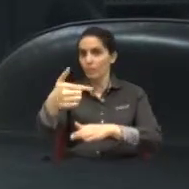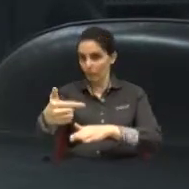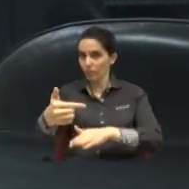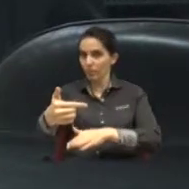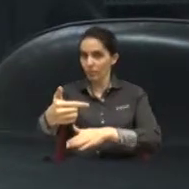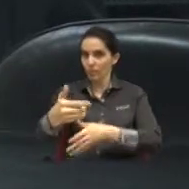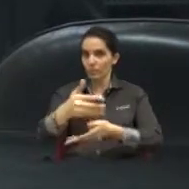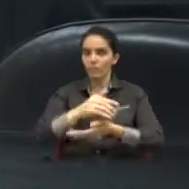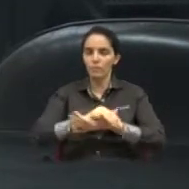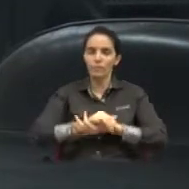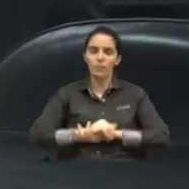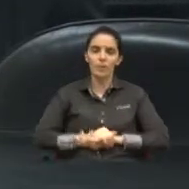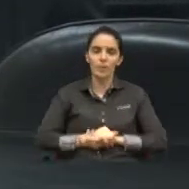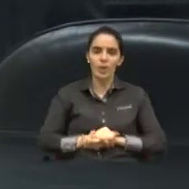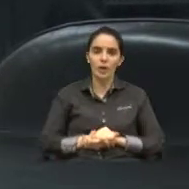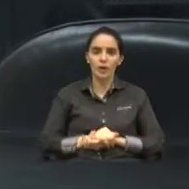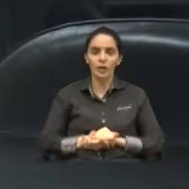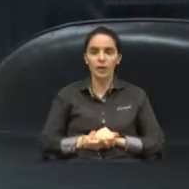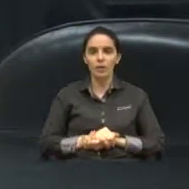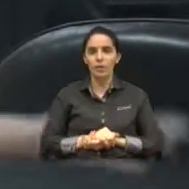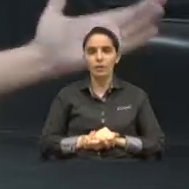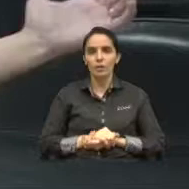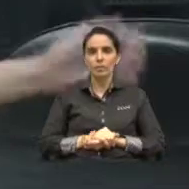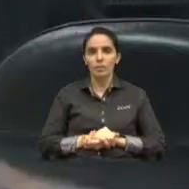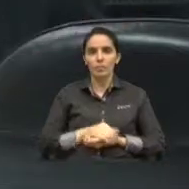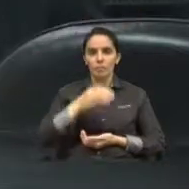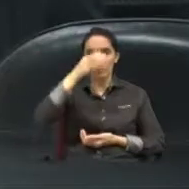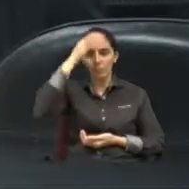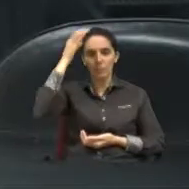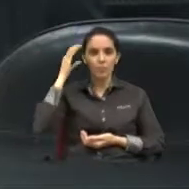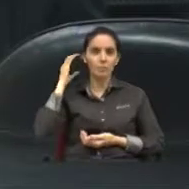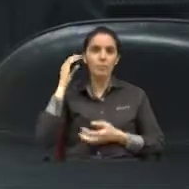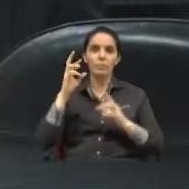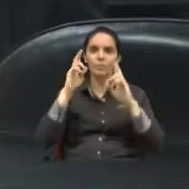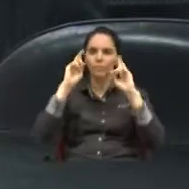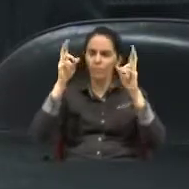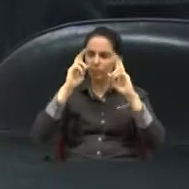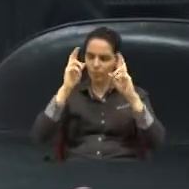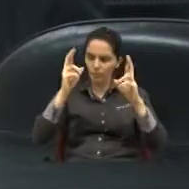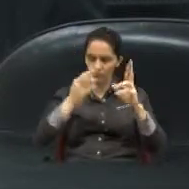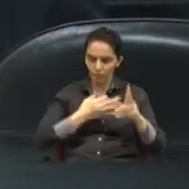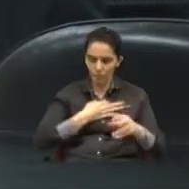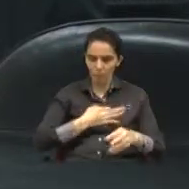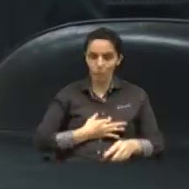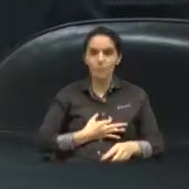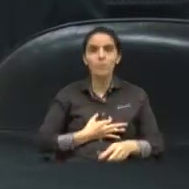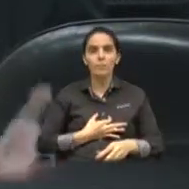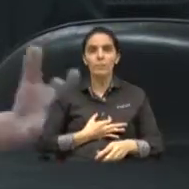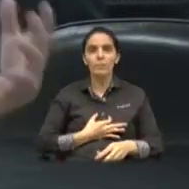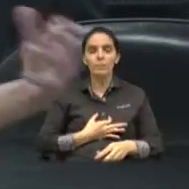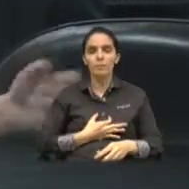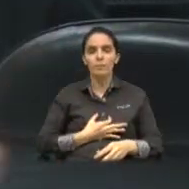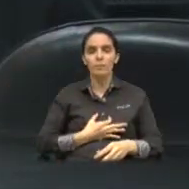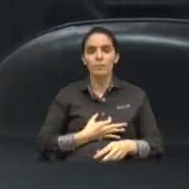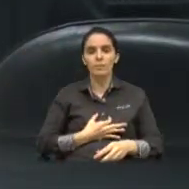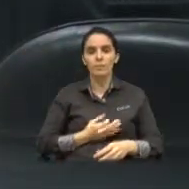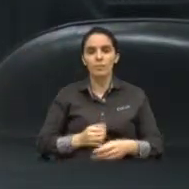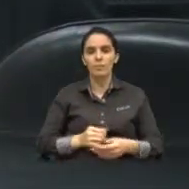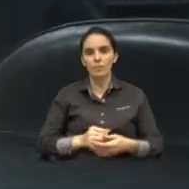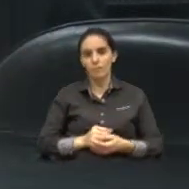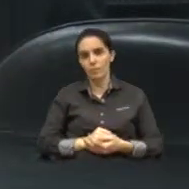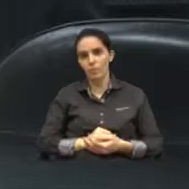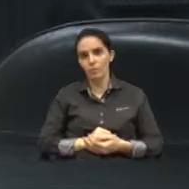essas pessoas têm de ser enaltecidas. E espero que essa medalha, vereador Cleiton, alcance, ainda que minimamente,